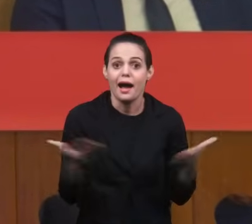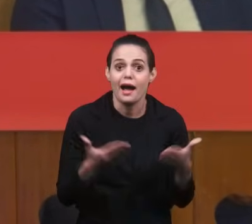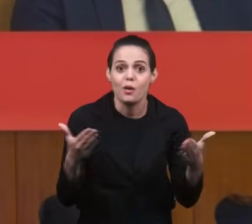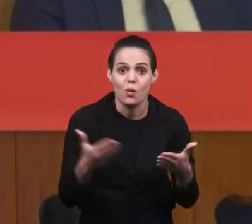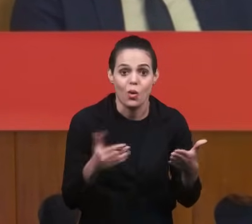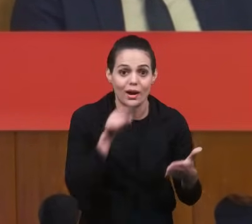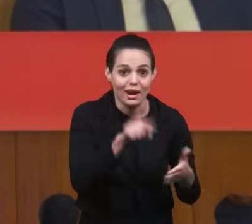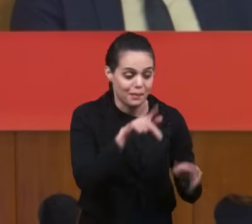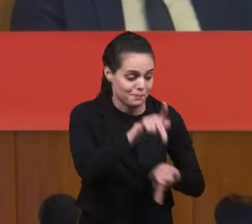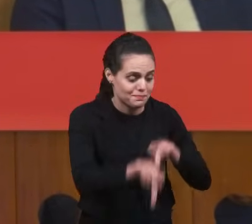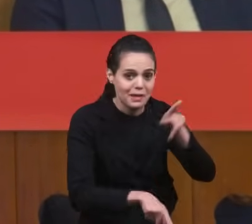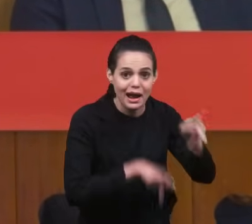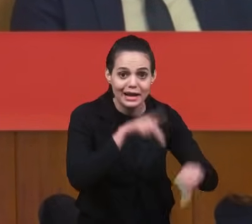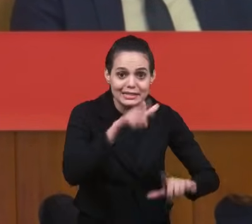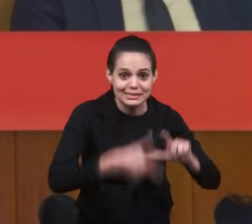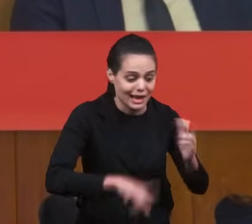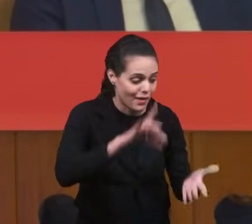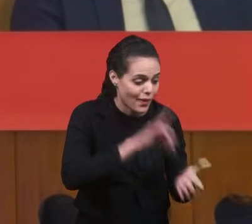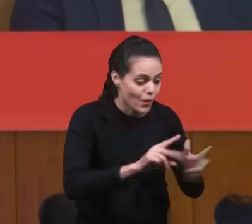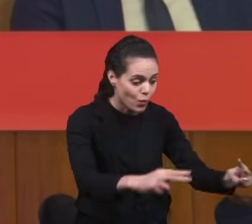Israel,